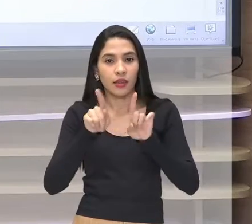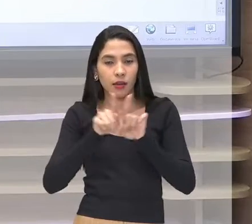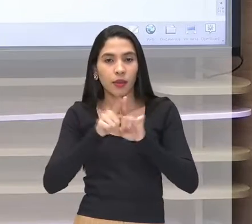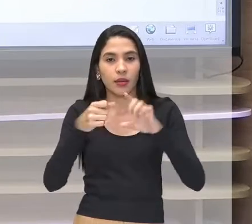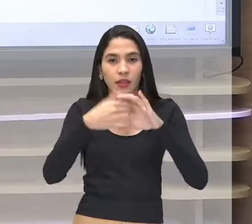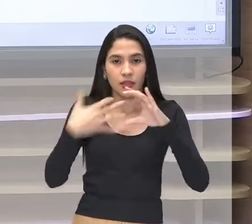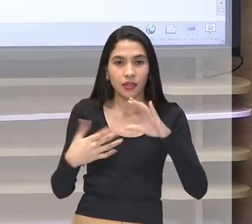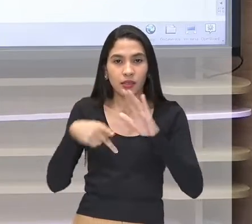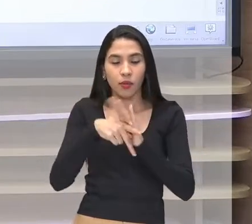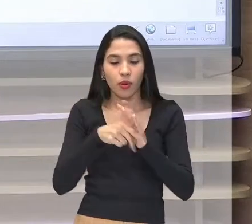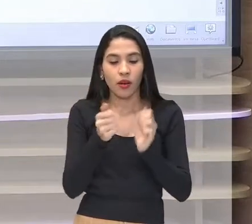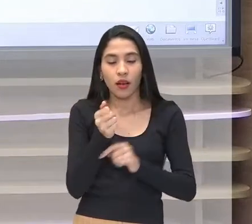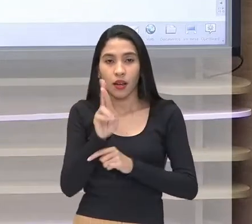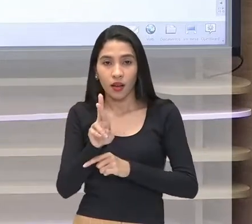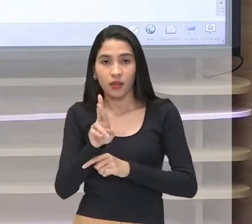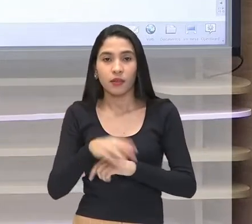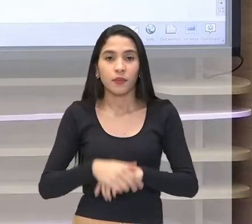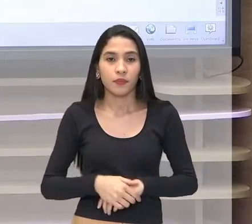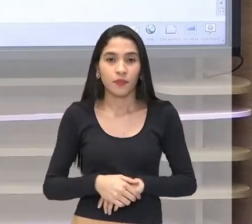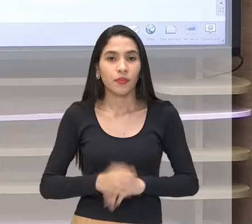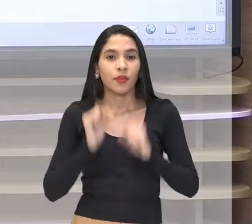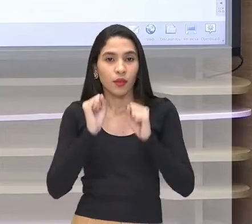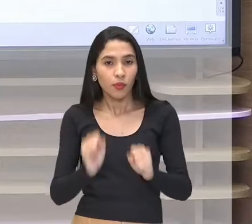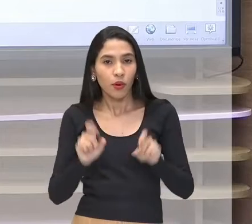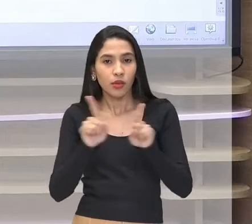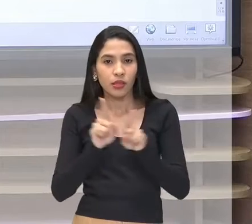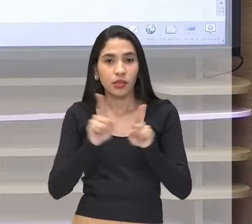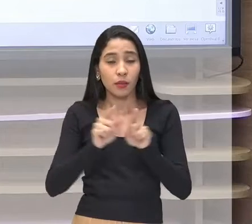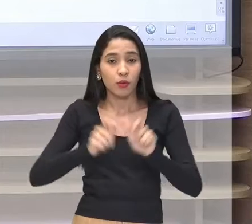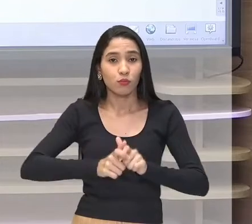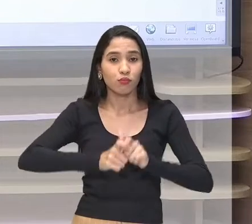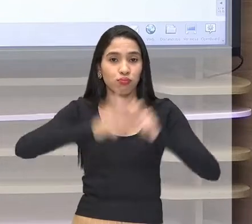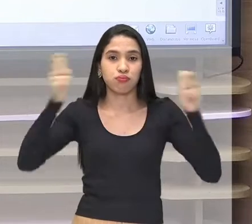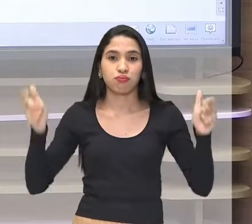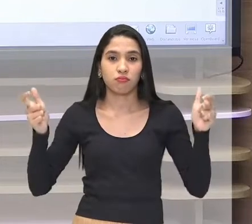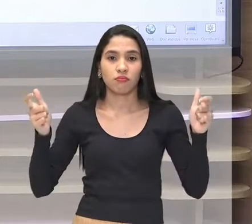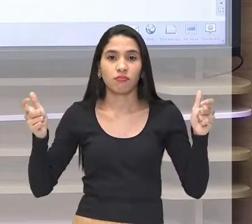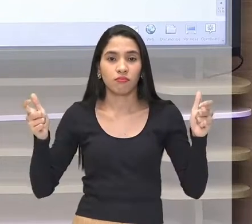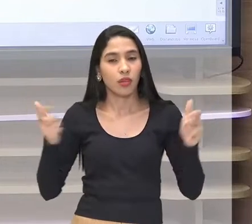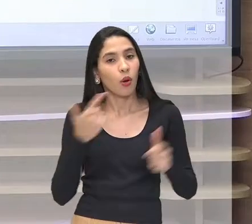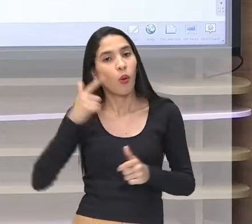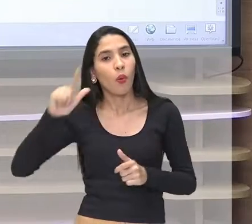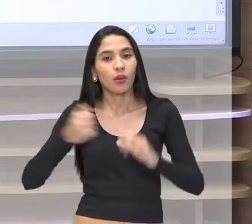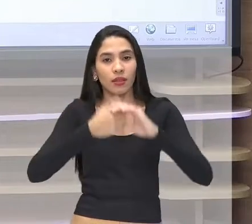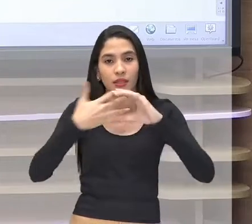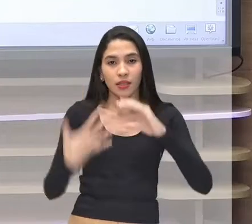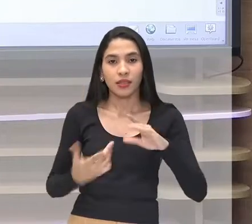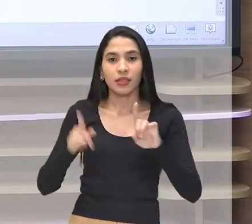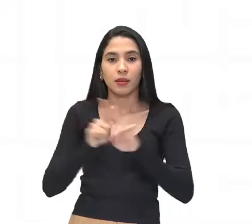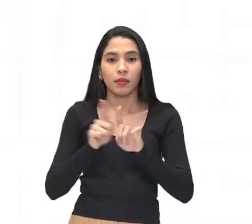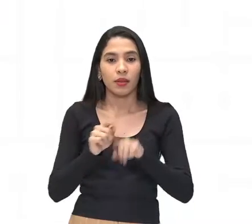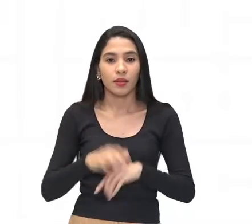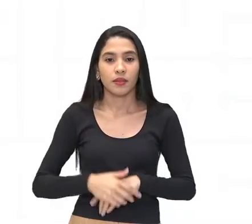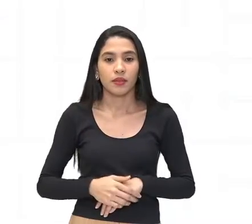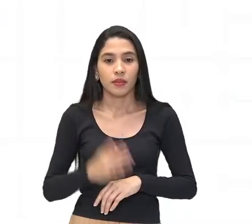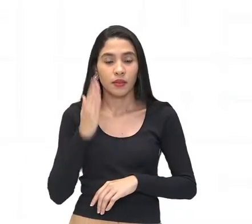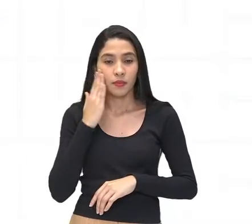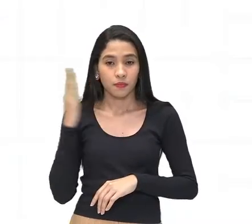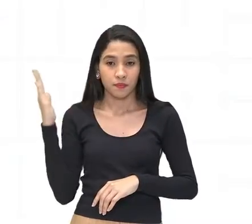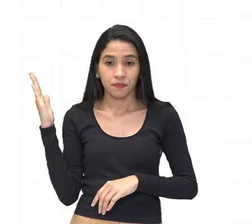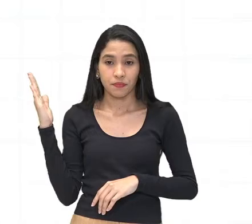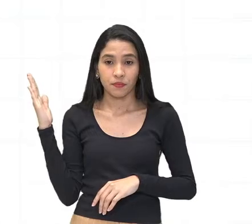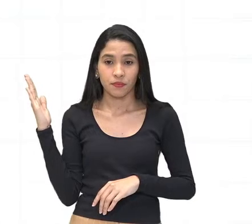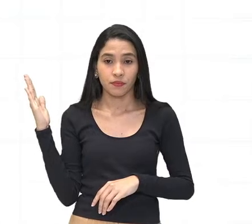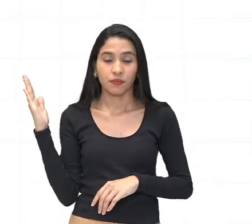propriedade do ar. E ele pode se expandir também. É a outra característica. E aí, na nossa cartela,